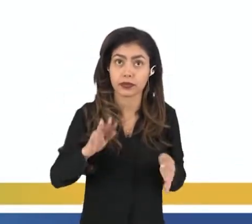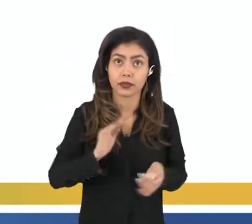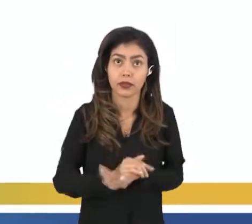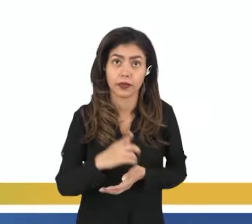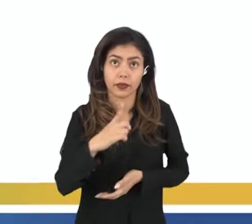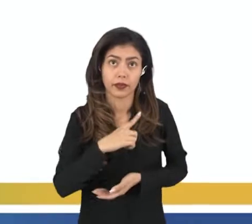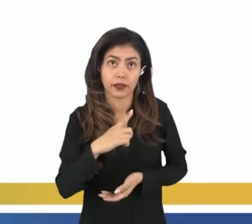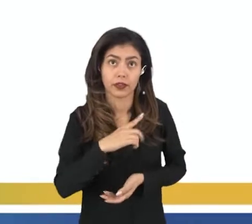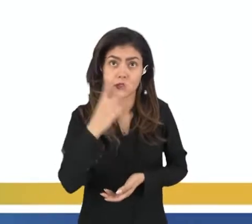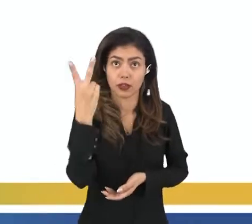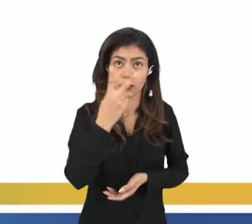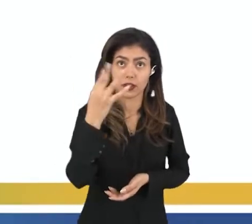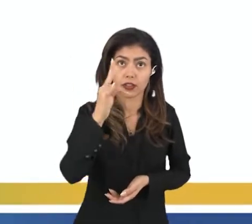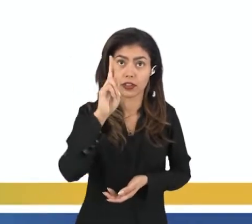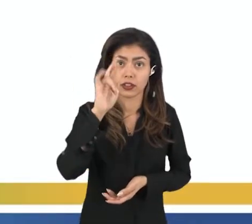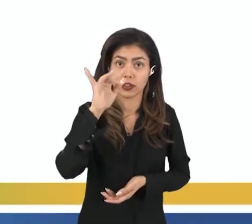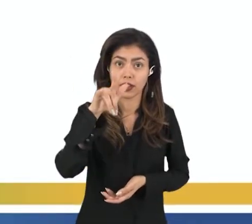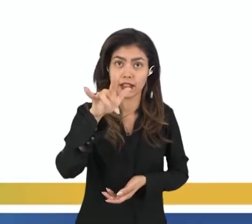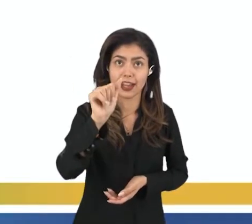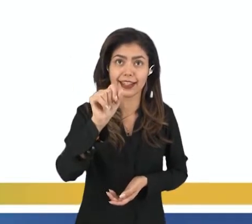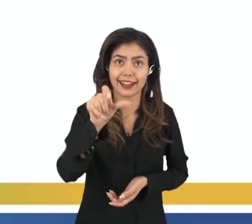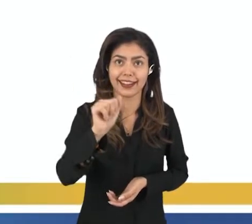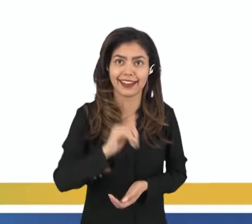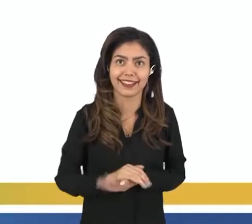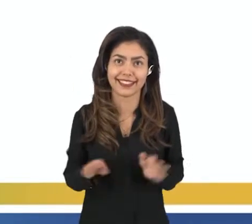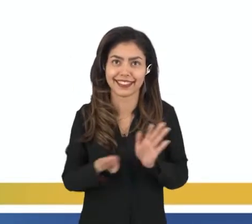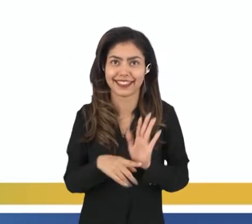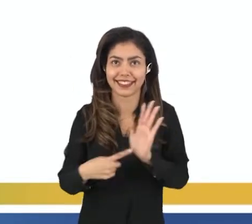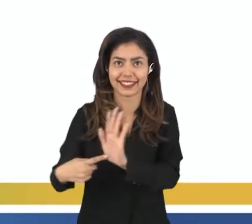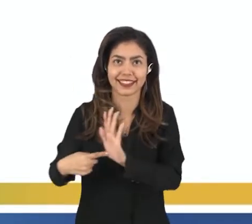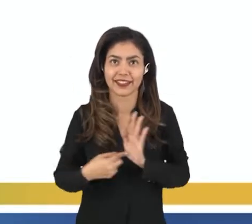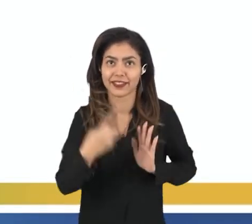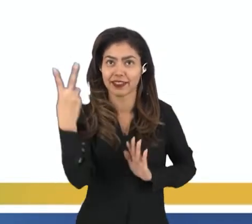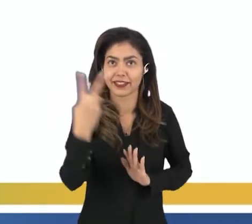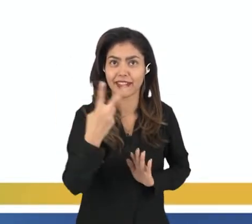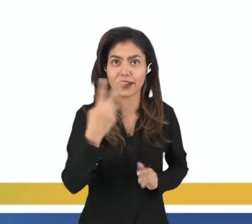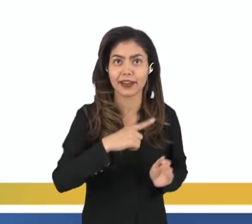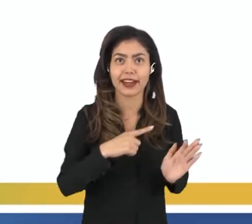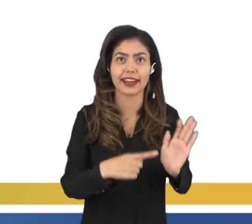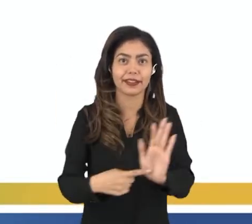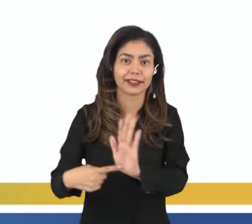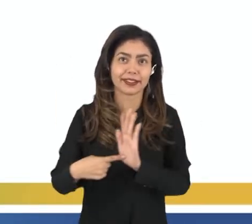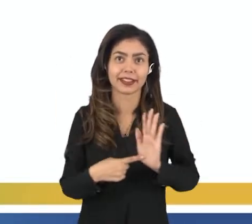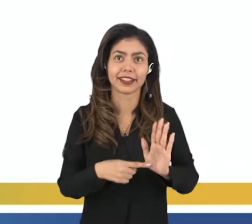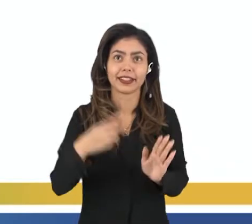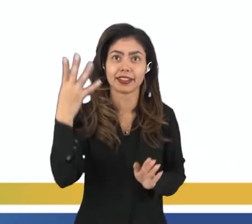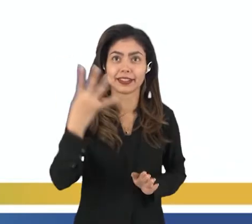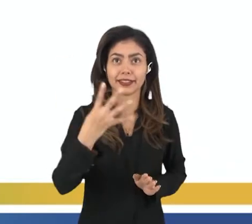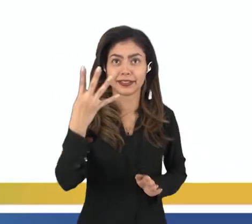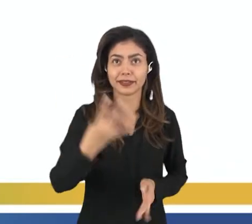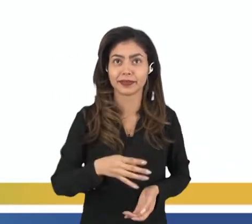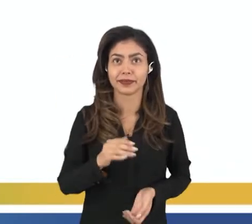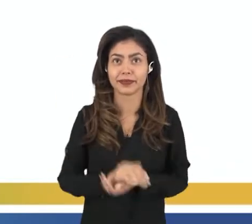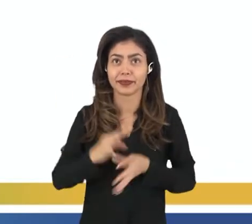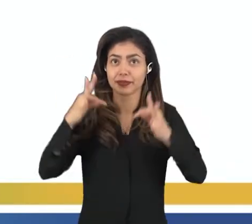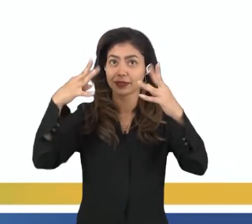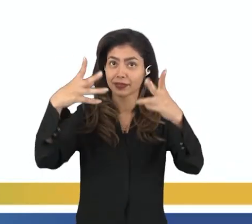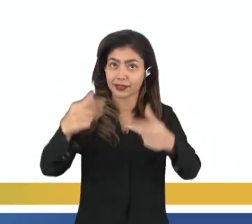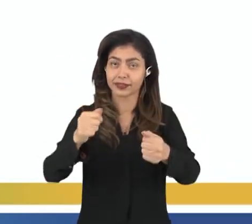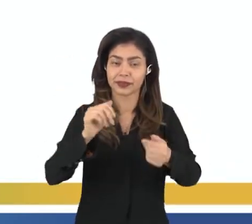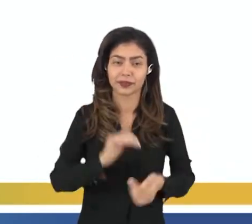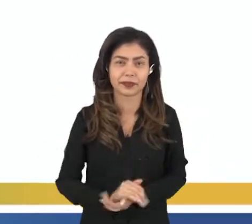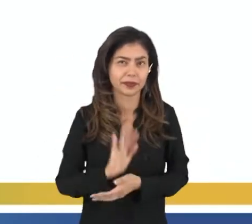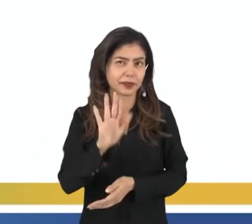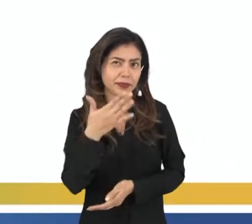duas tirolesas, uma primeira tirolesa convencional e a segunda tirolesa aquática. O total do passeio